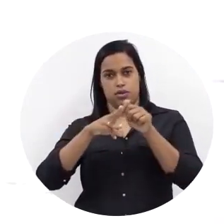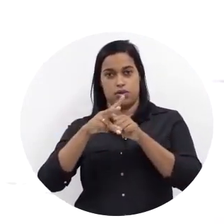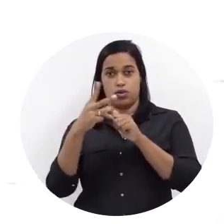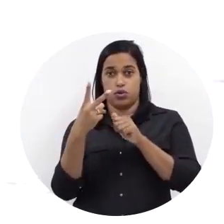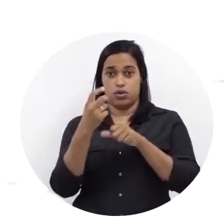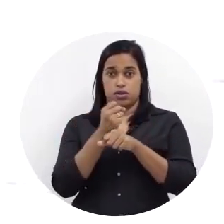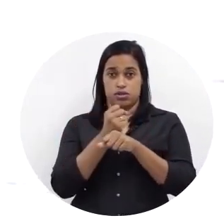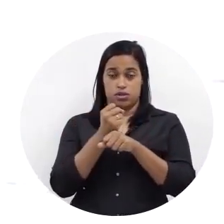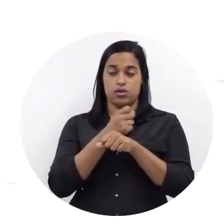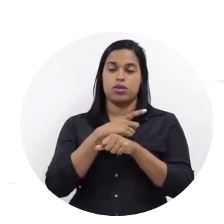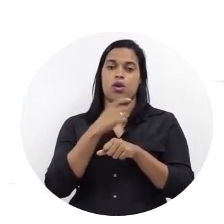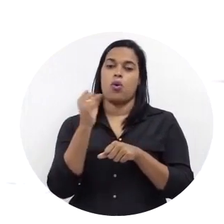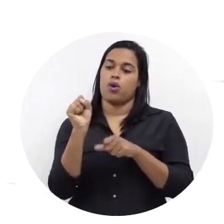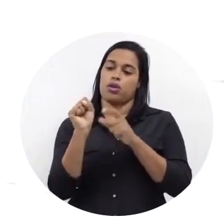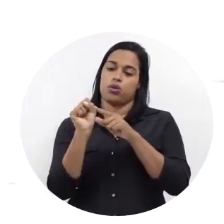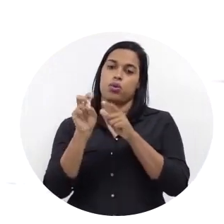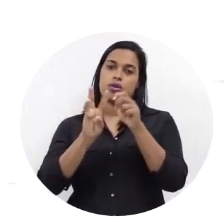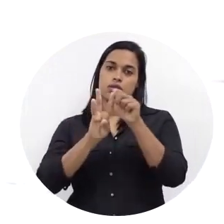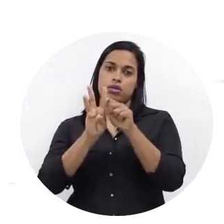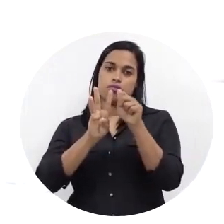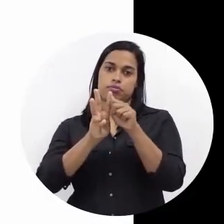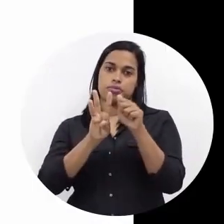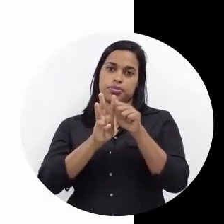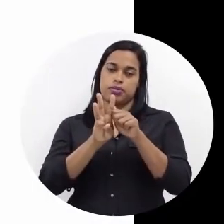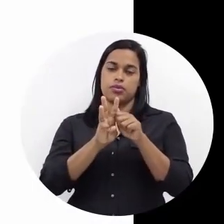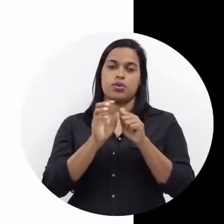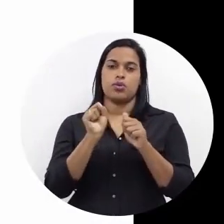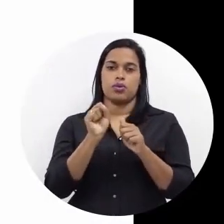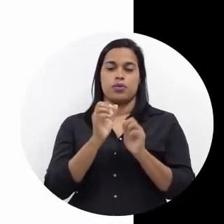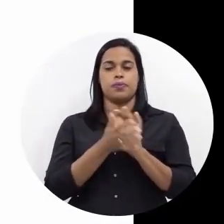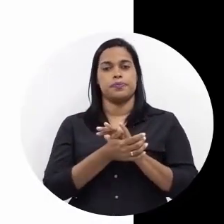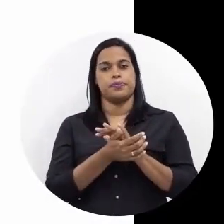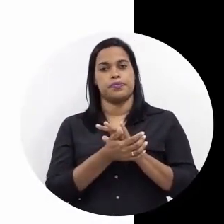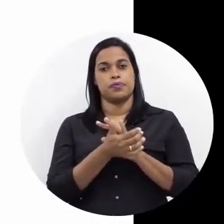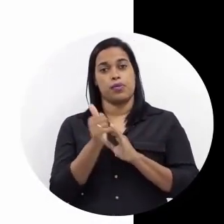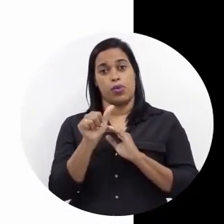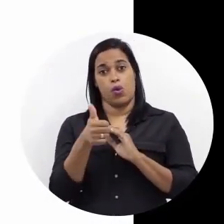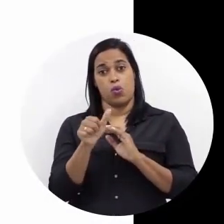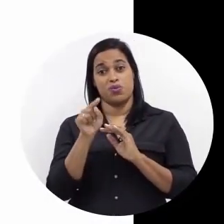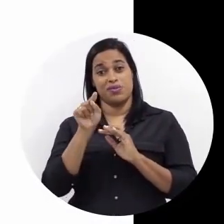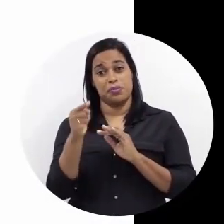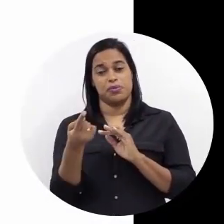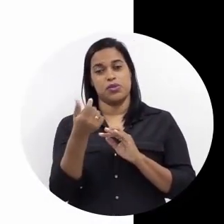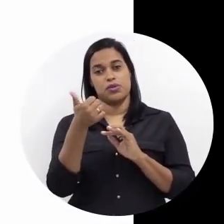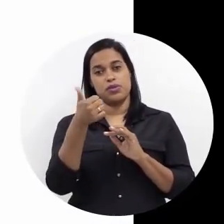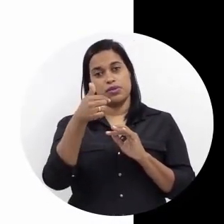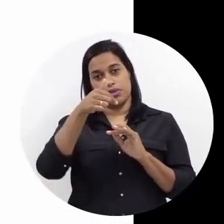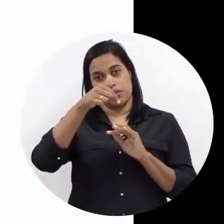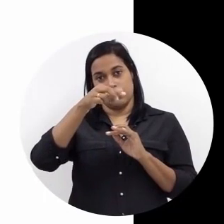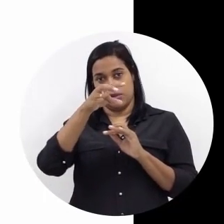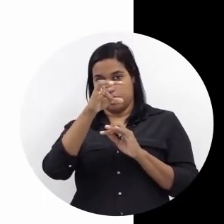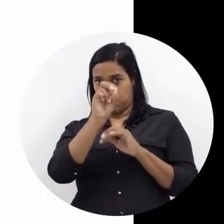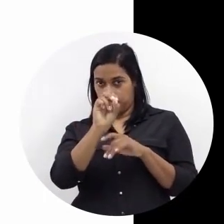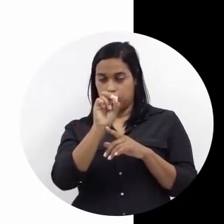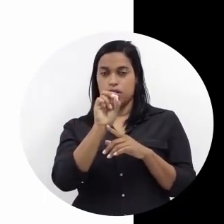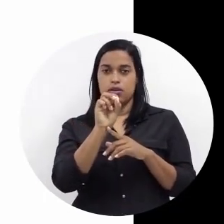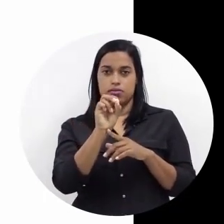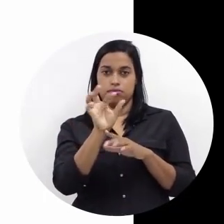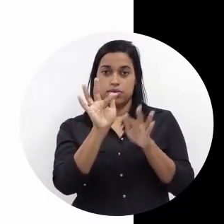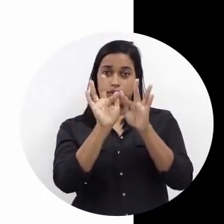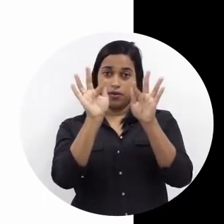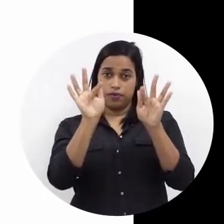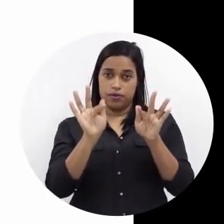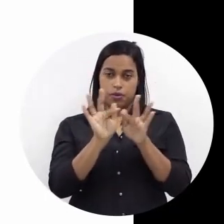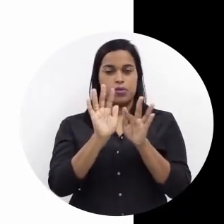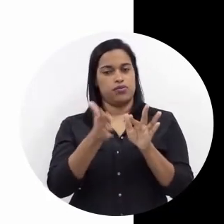anos, nós teremos oito trimestres. O montante é R$ 11.750. A fórmula de montante,